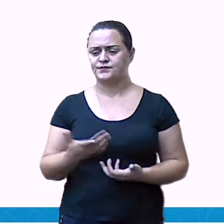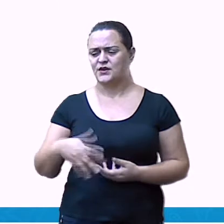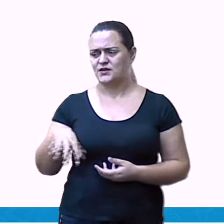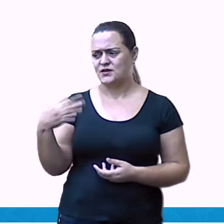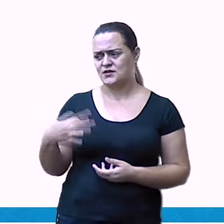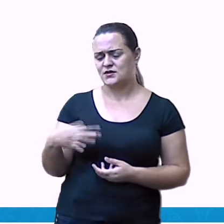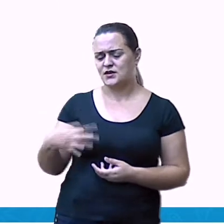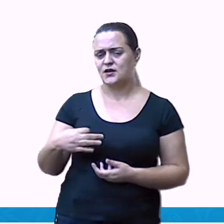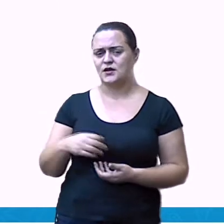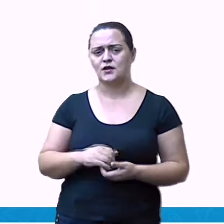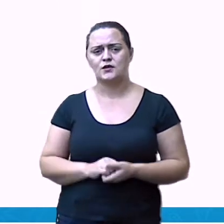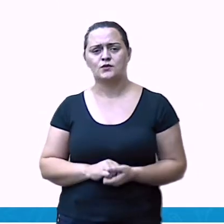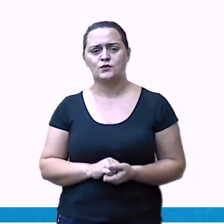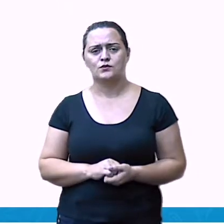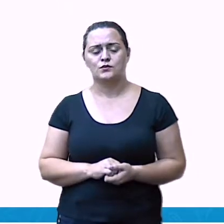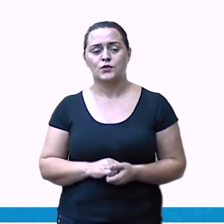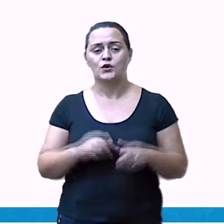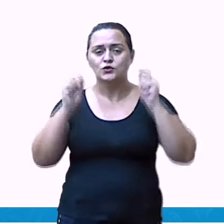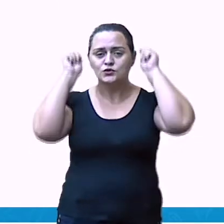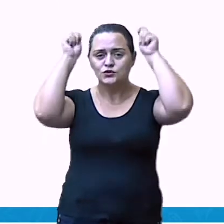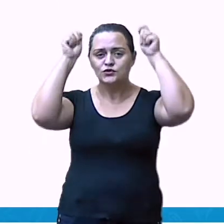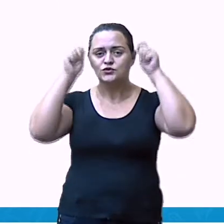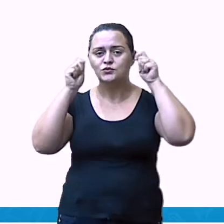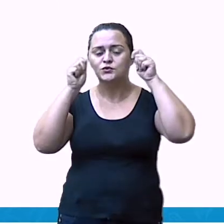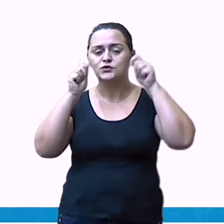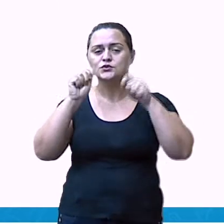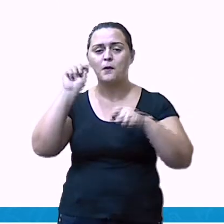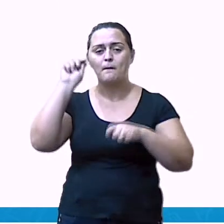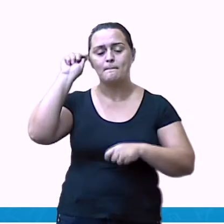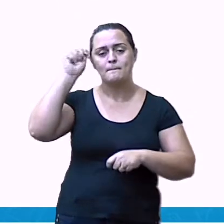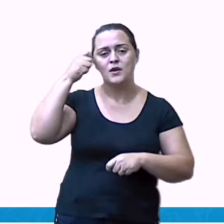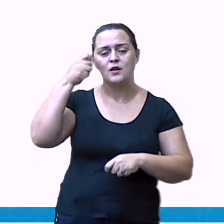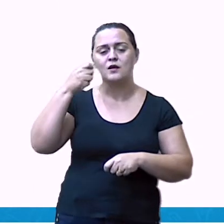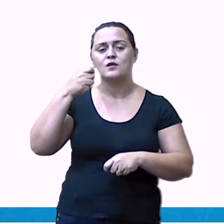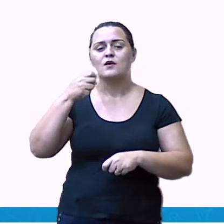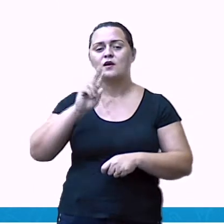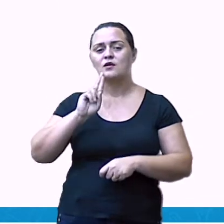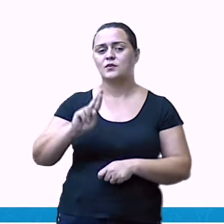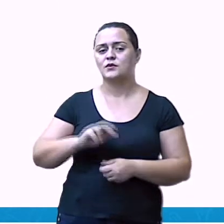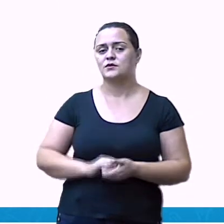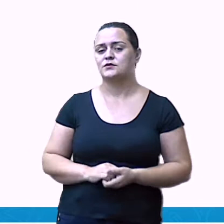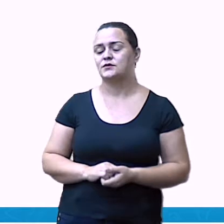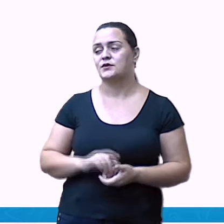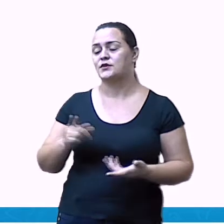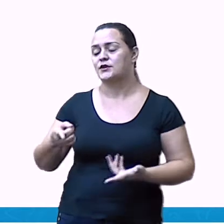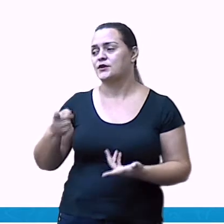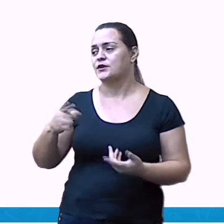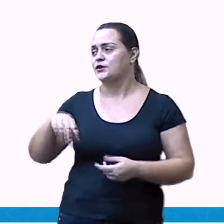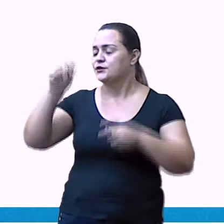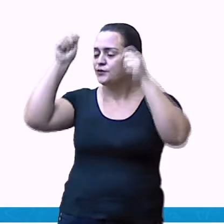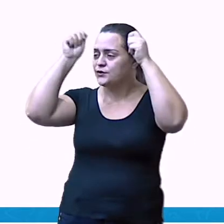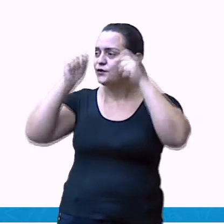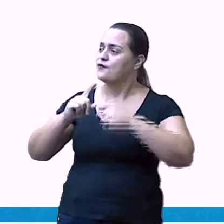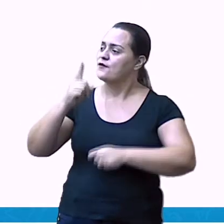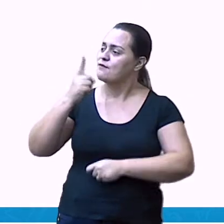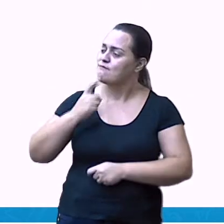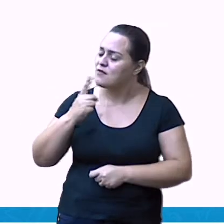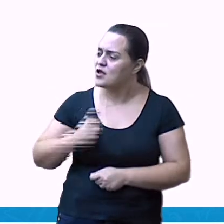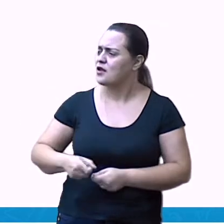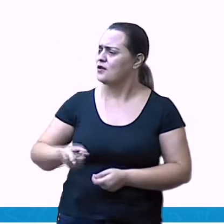Está certo. E Chapeuzinho Preto responde: era Chapeuzinho